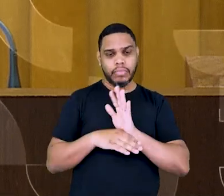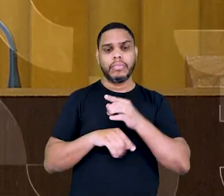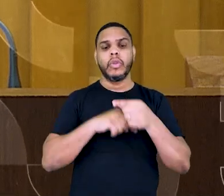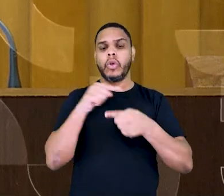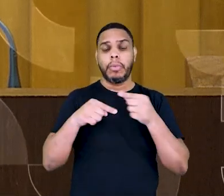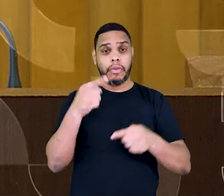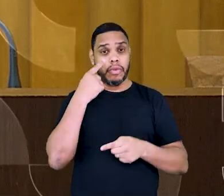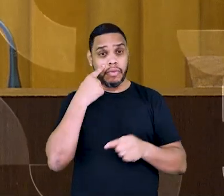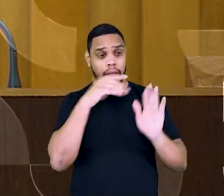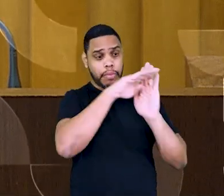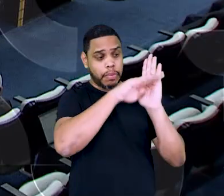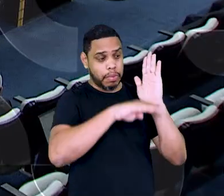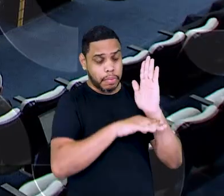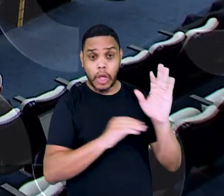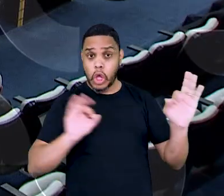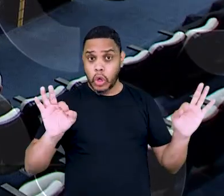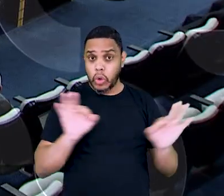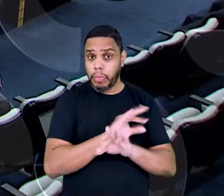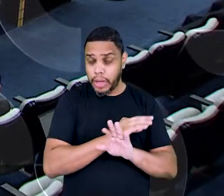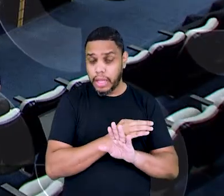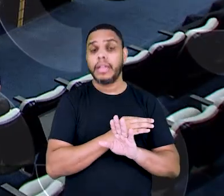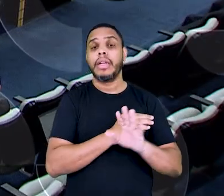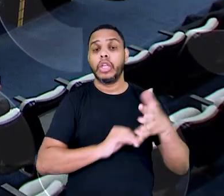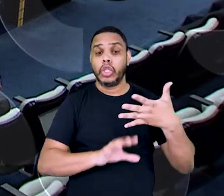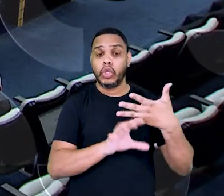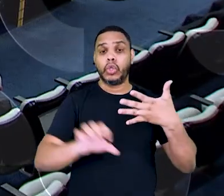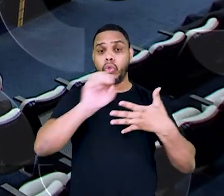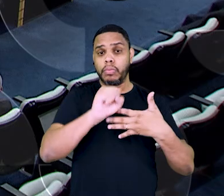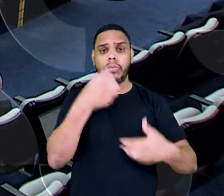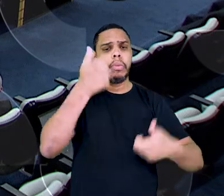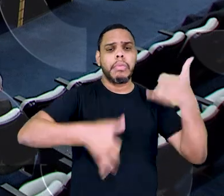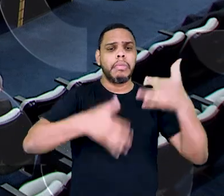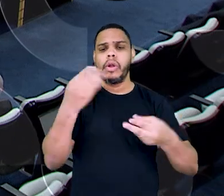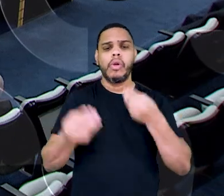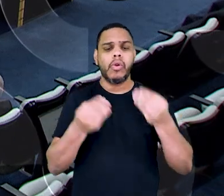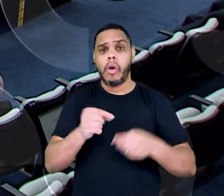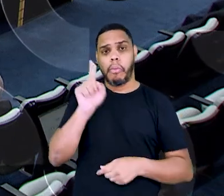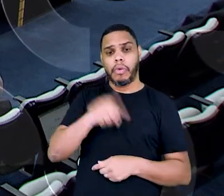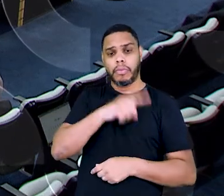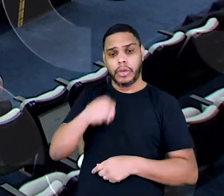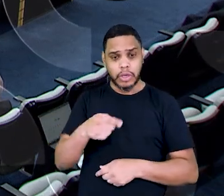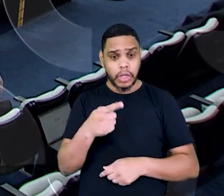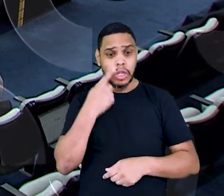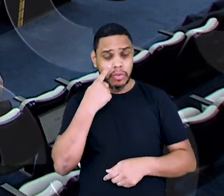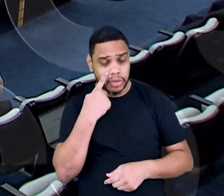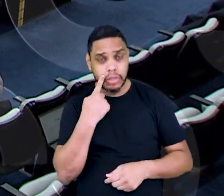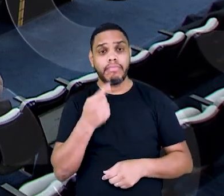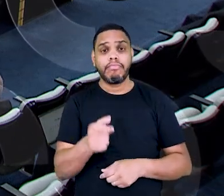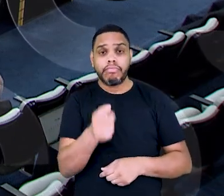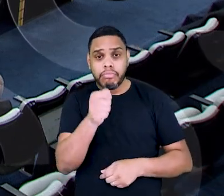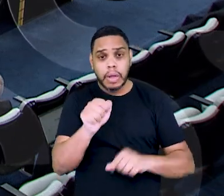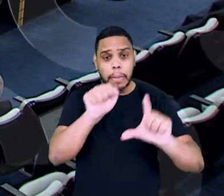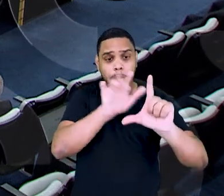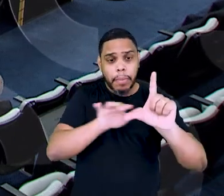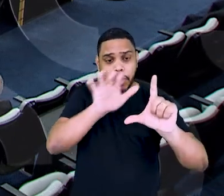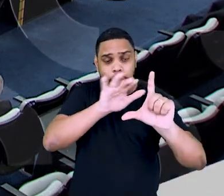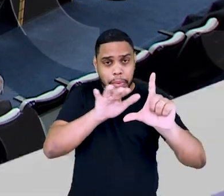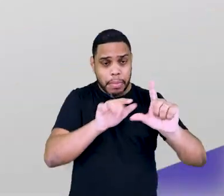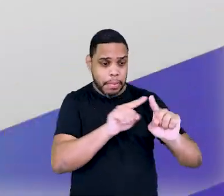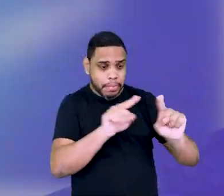lista completa das súmulas e orientações jurisprudenciais anuladas. É só apontar a câmera para o QR Code no canto da tela.